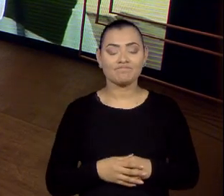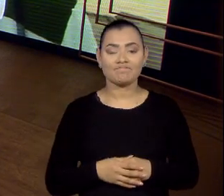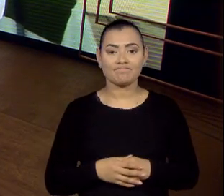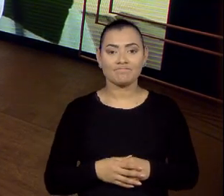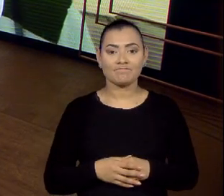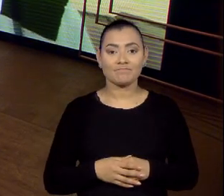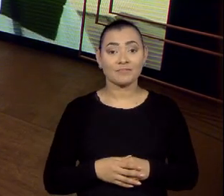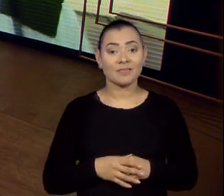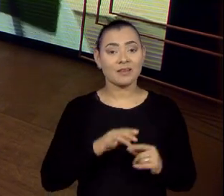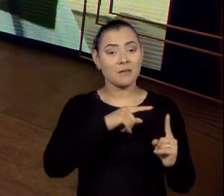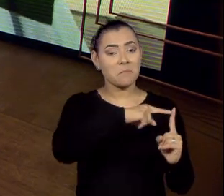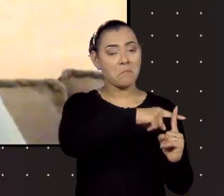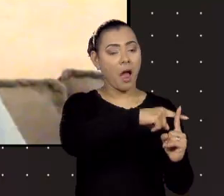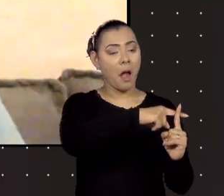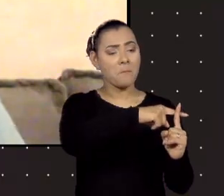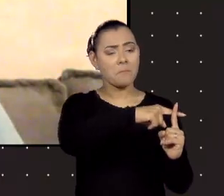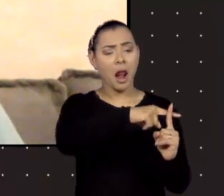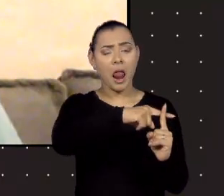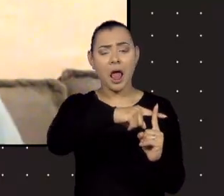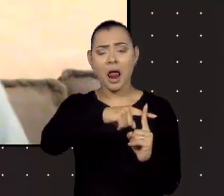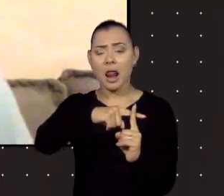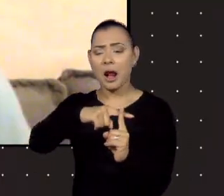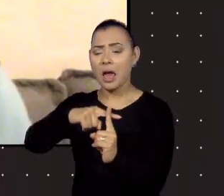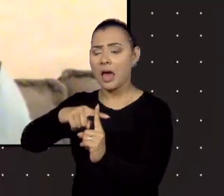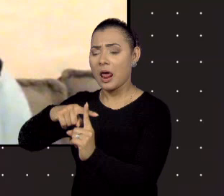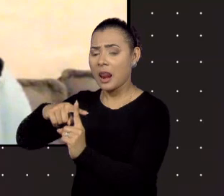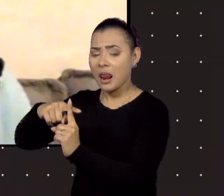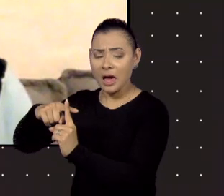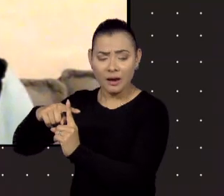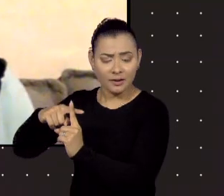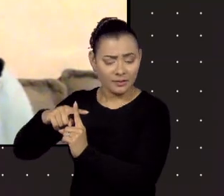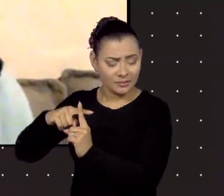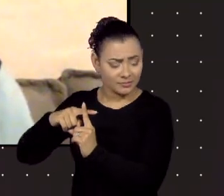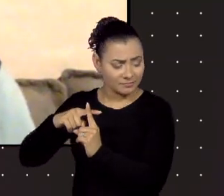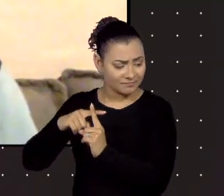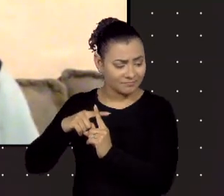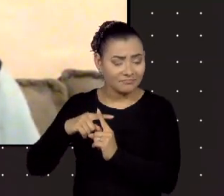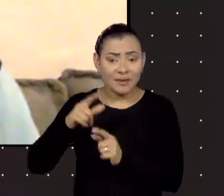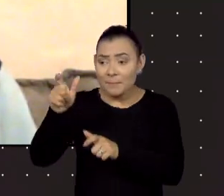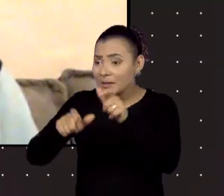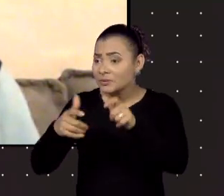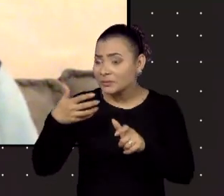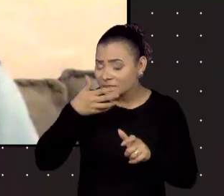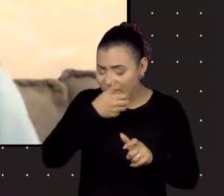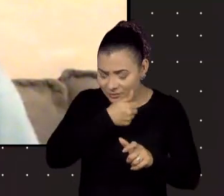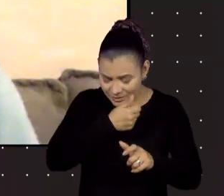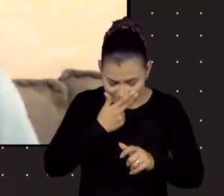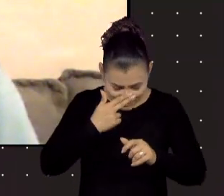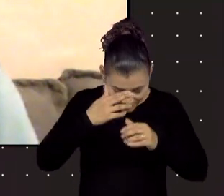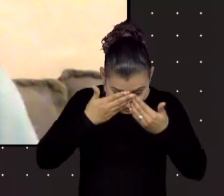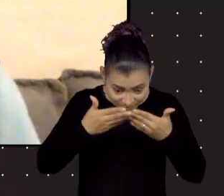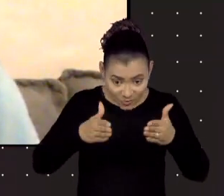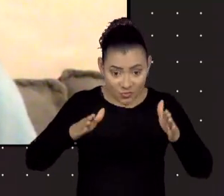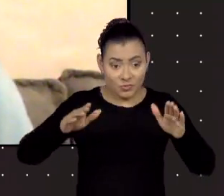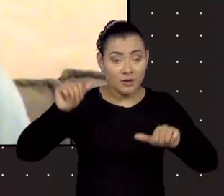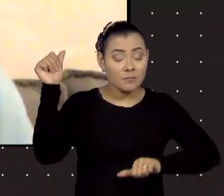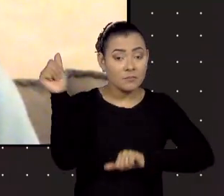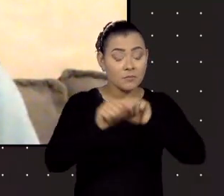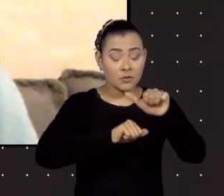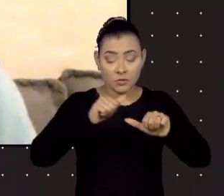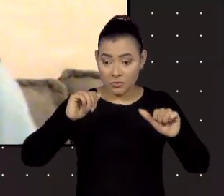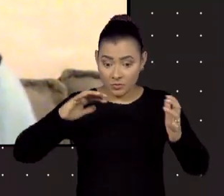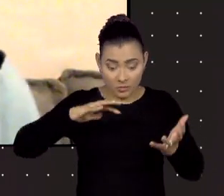suas sepulturas. E daqueles que sobraram, sai um outro país completamente diferente,